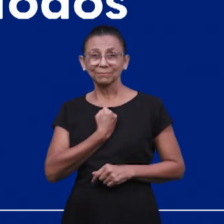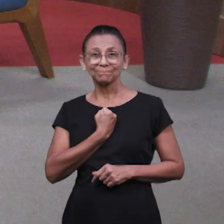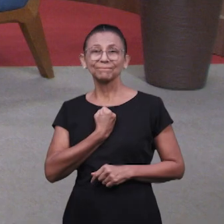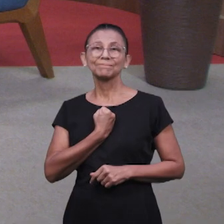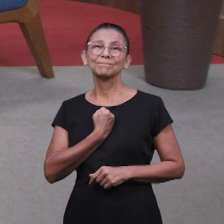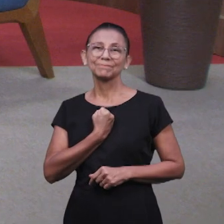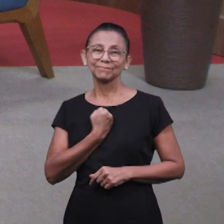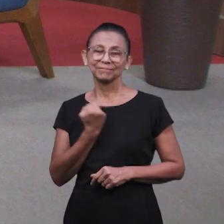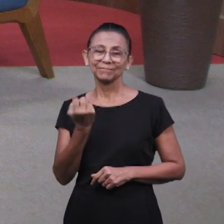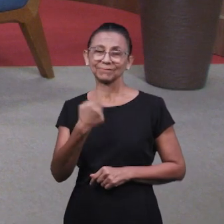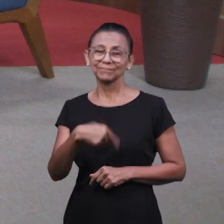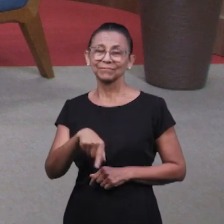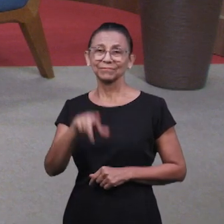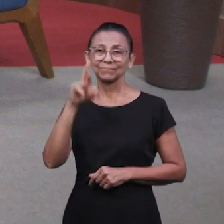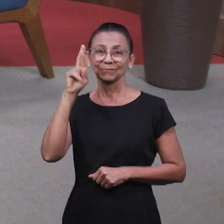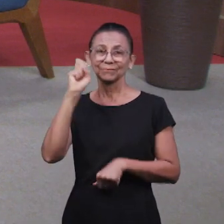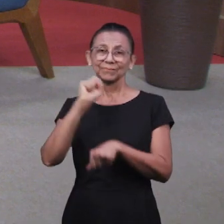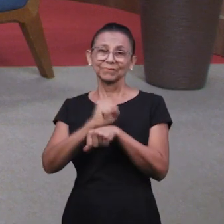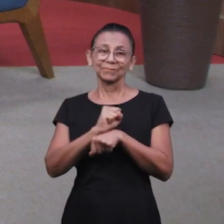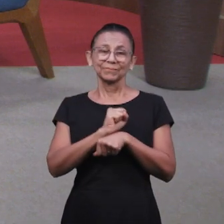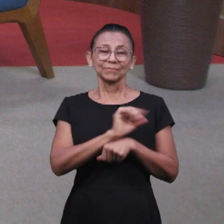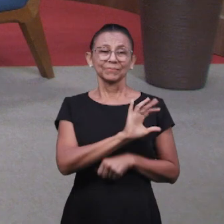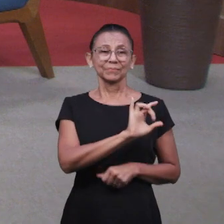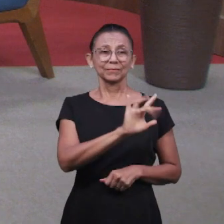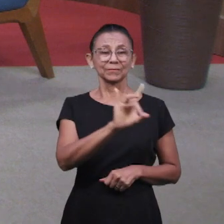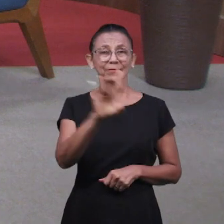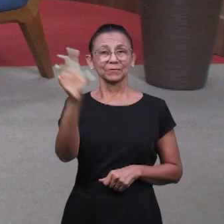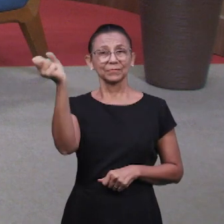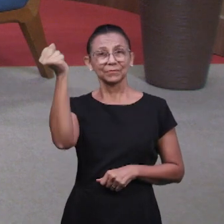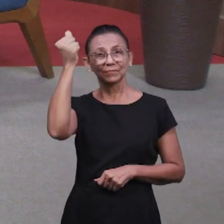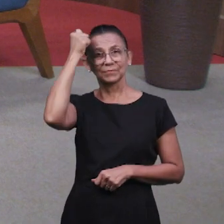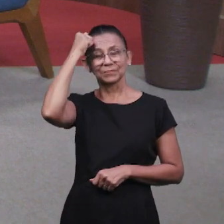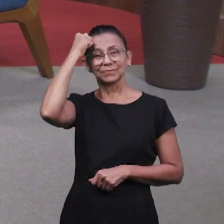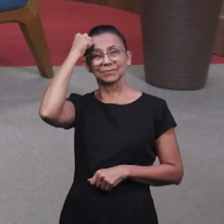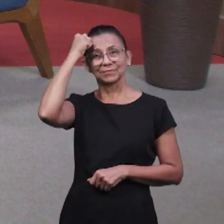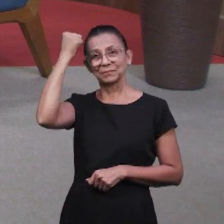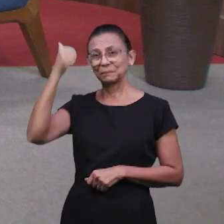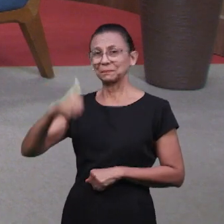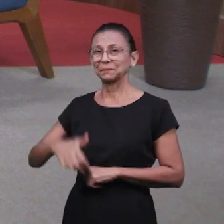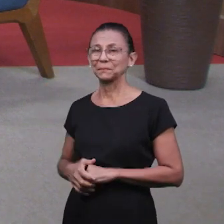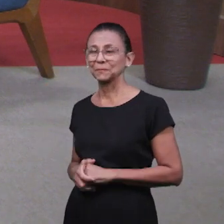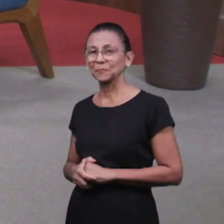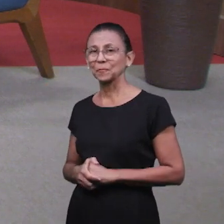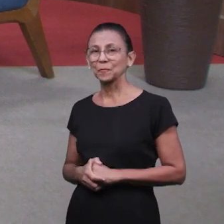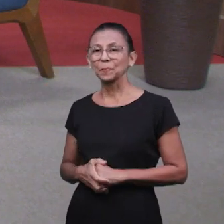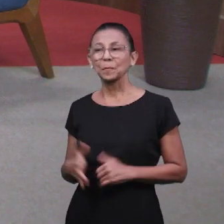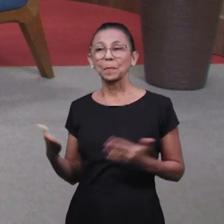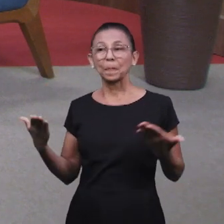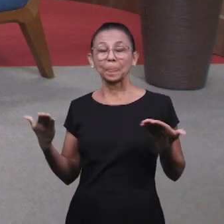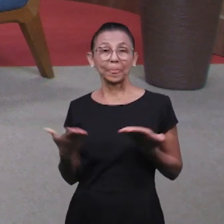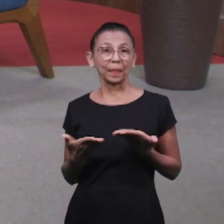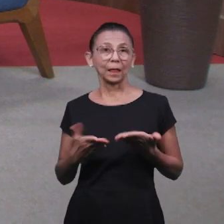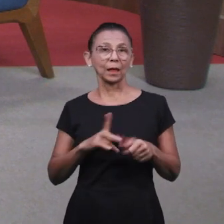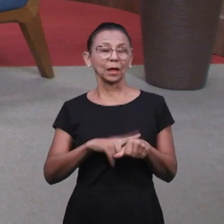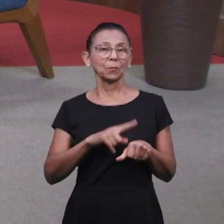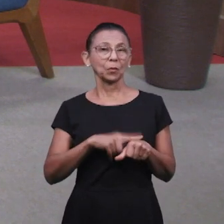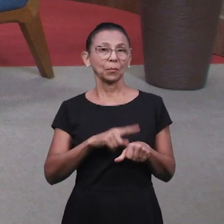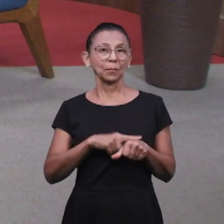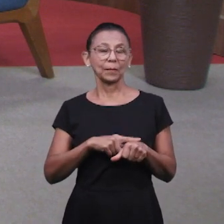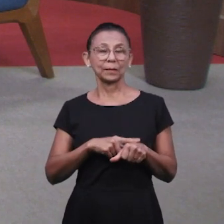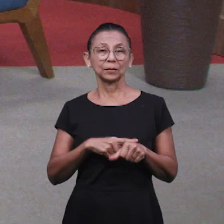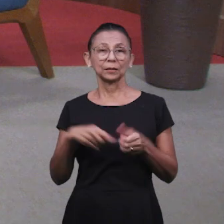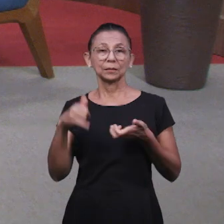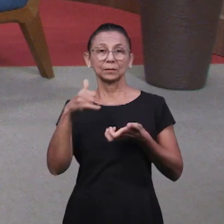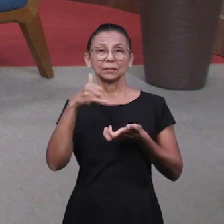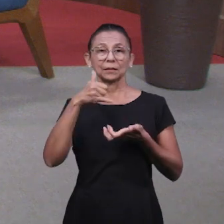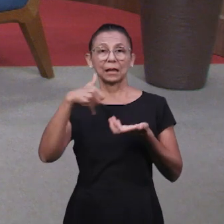hein? Profundo, maravilhoso. Maravilhoso. O dia hoje é de ter azeite de